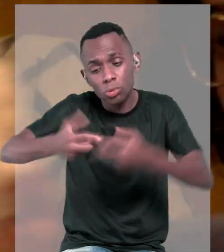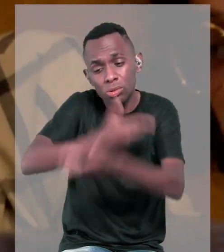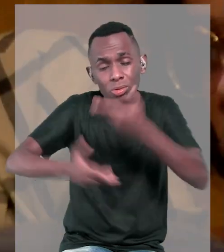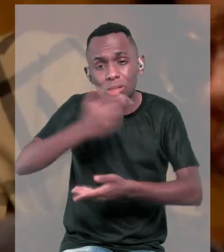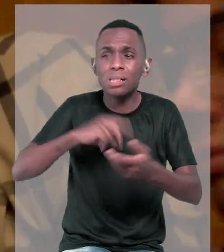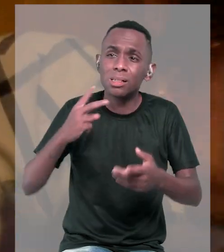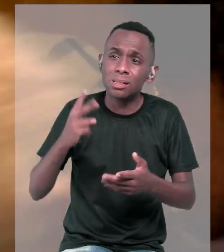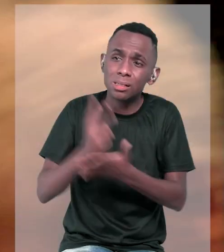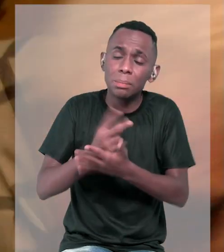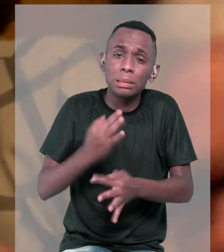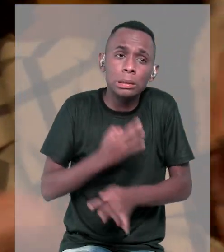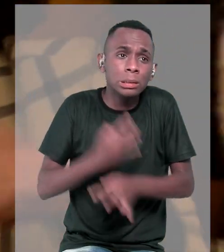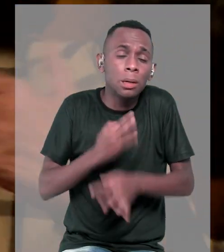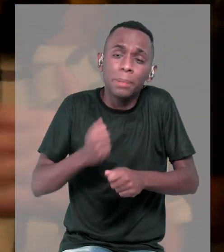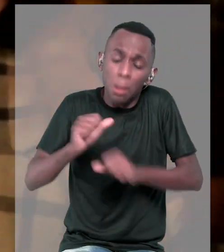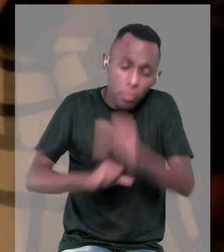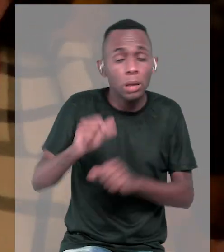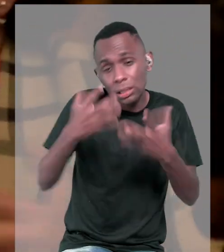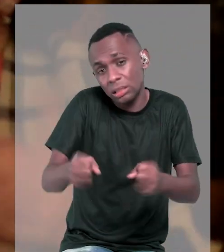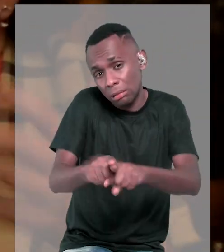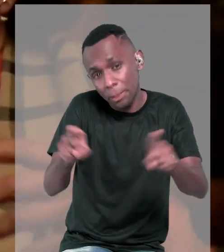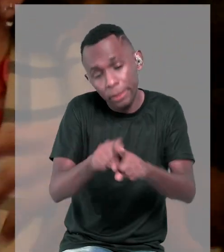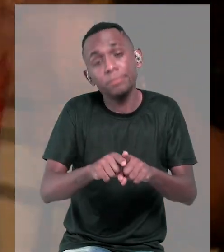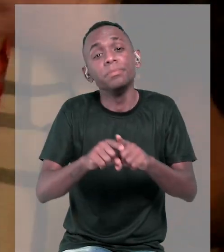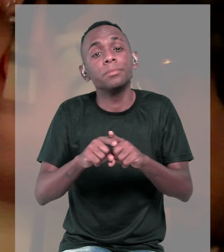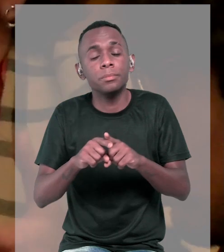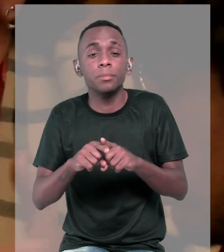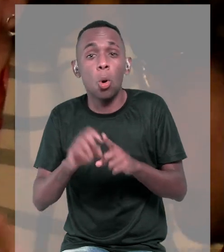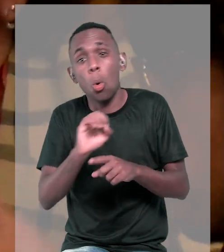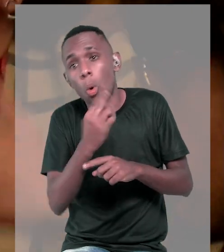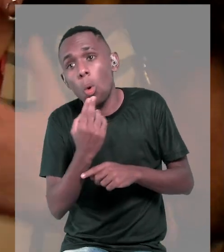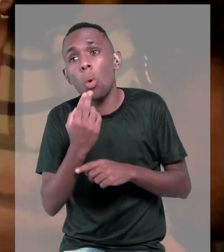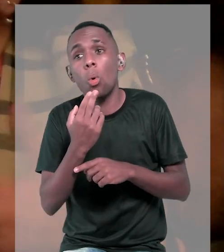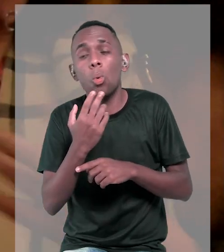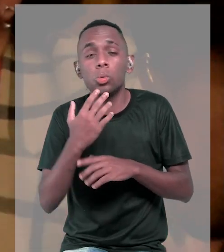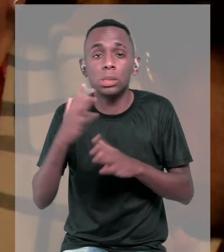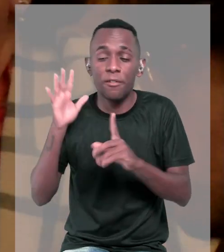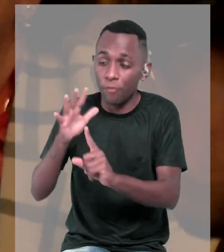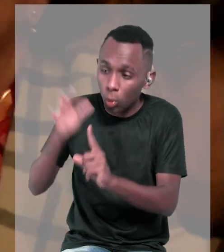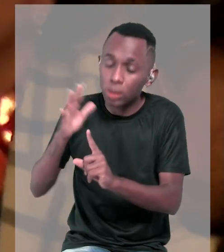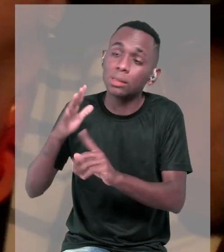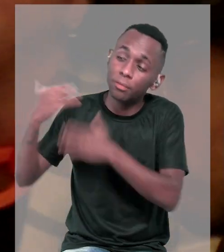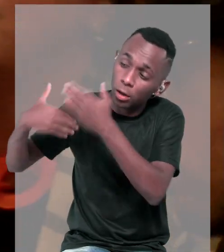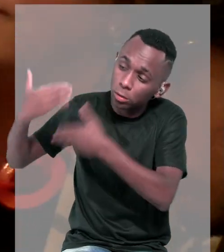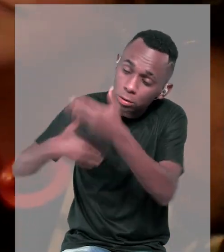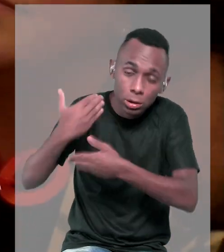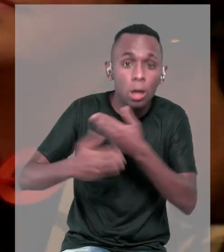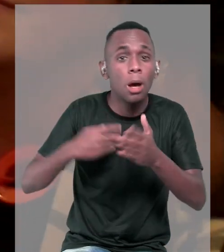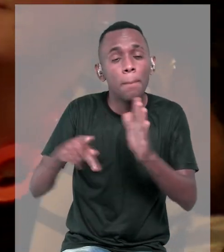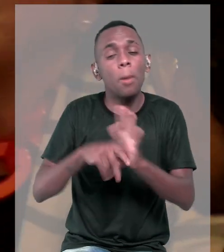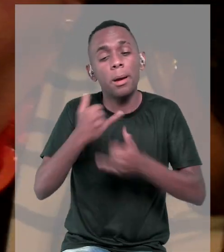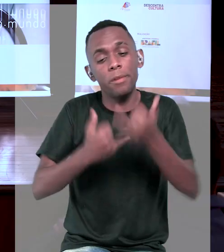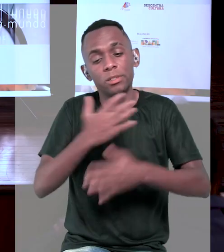forma? E algo ou ondas virão que vão vencer também essa força do entretenimento?